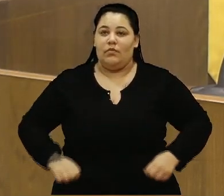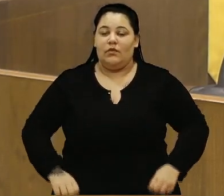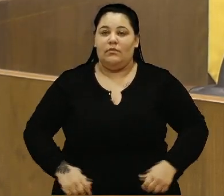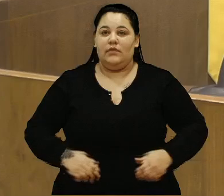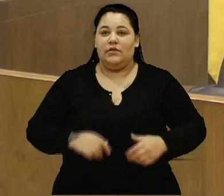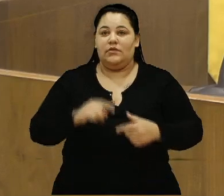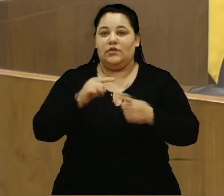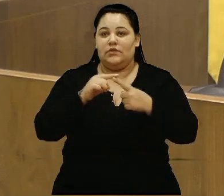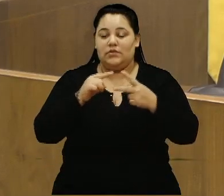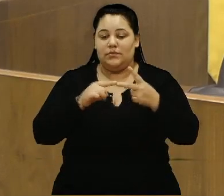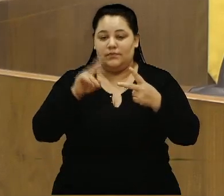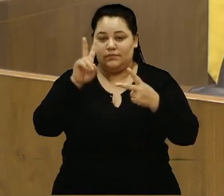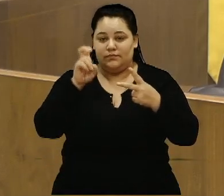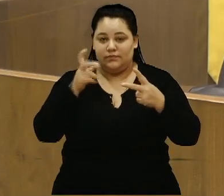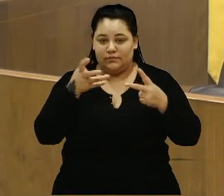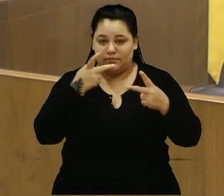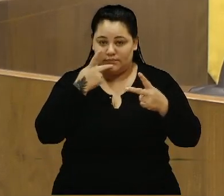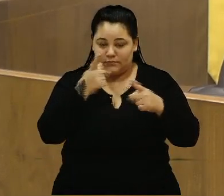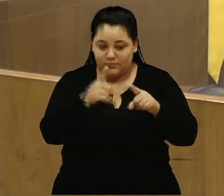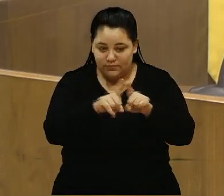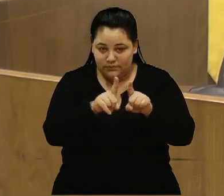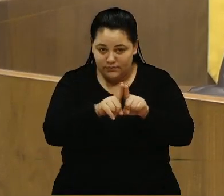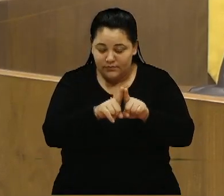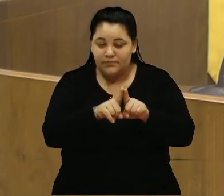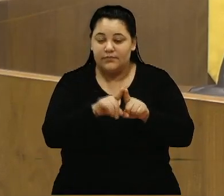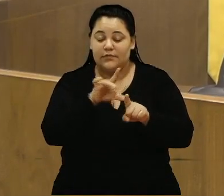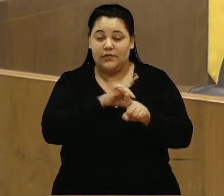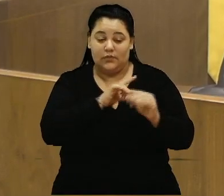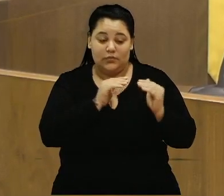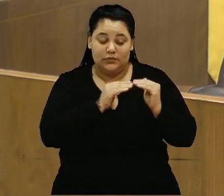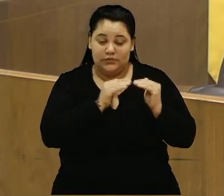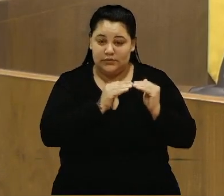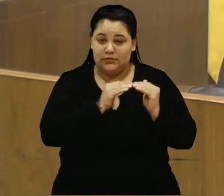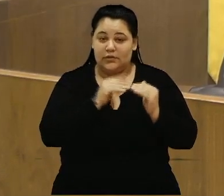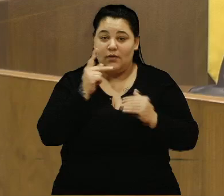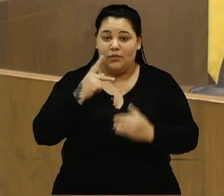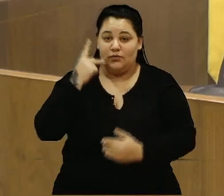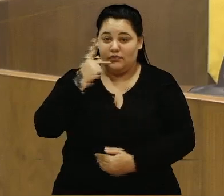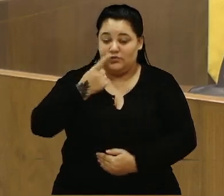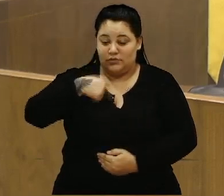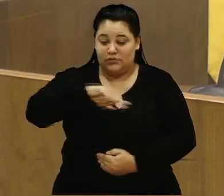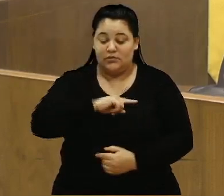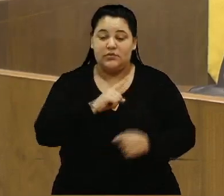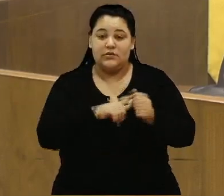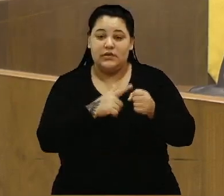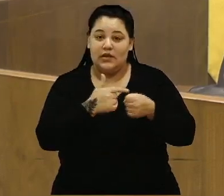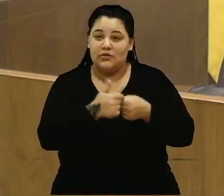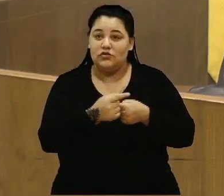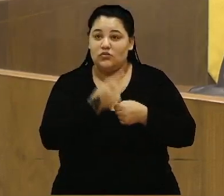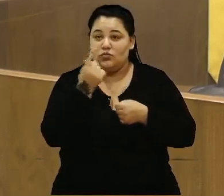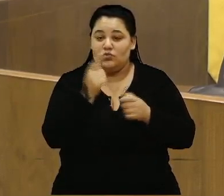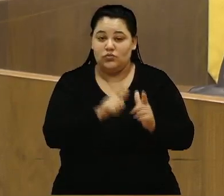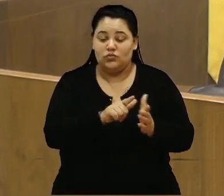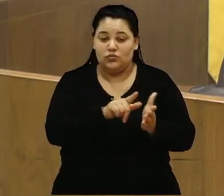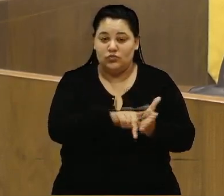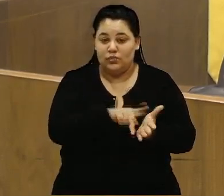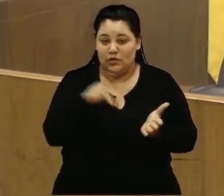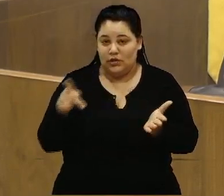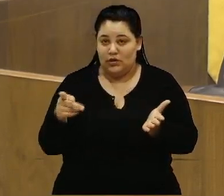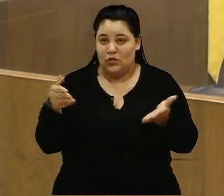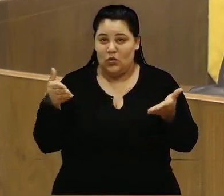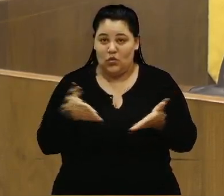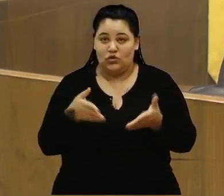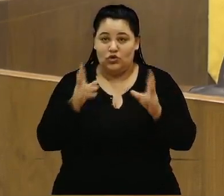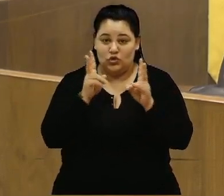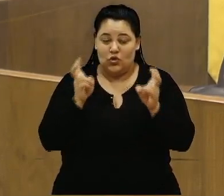assuntos também, que tem a ver com a nossa cidade, com as políticas aqui da nossa cidade. Um deles é que saiu no jornal de hoje sobre